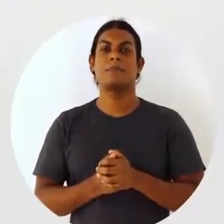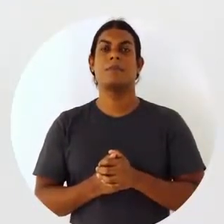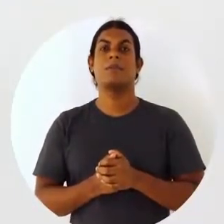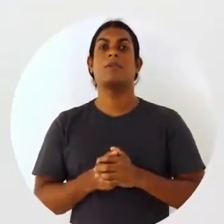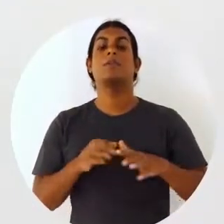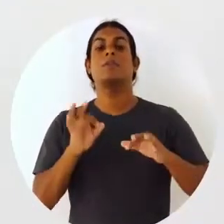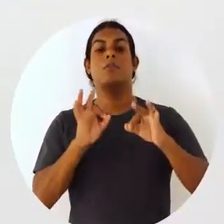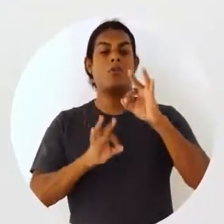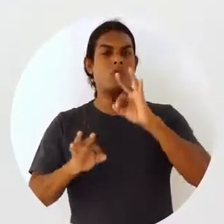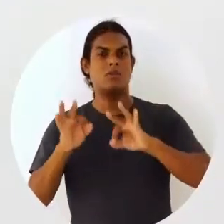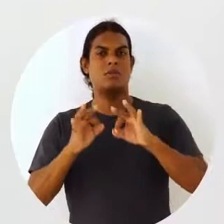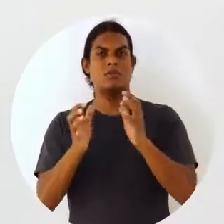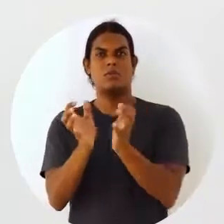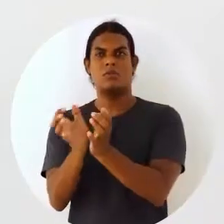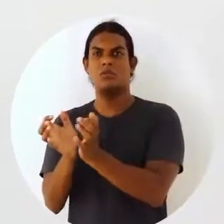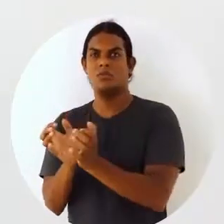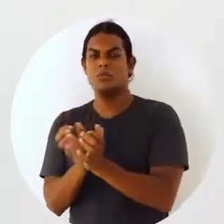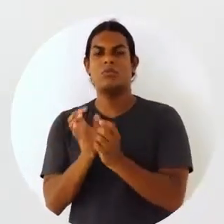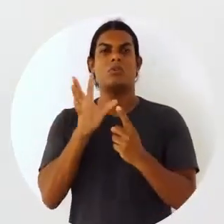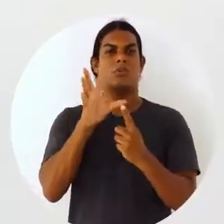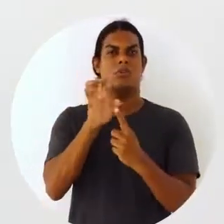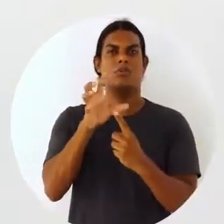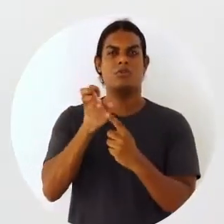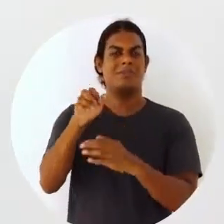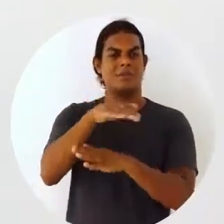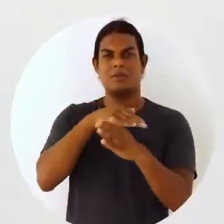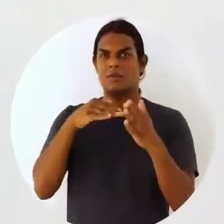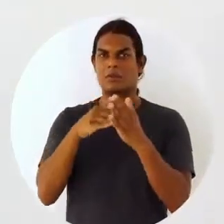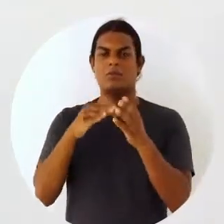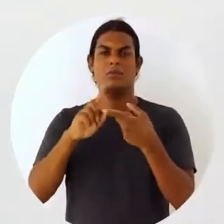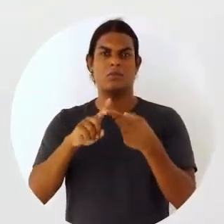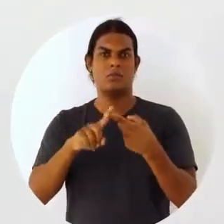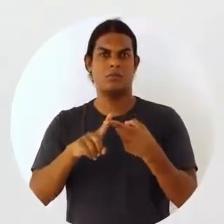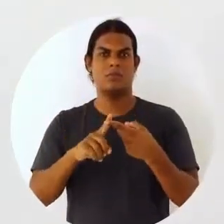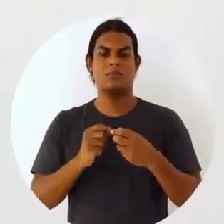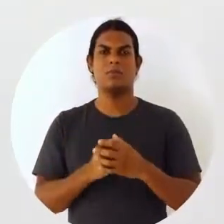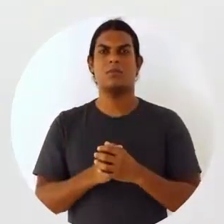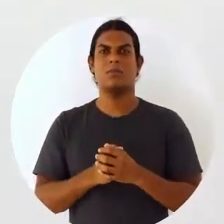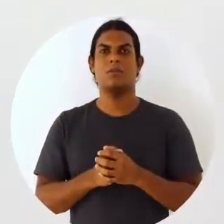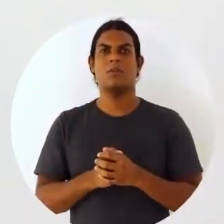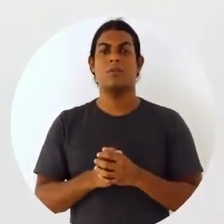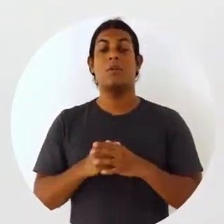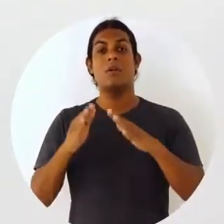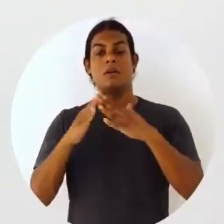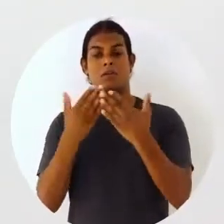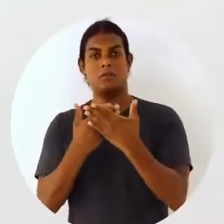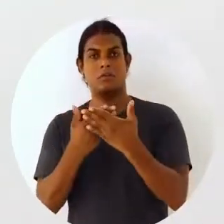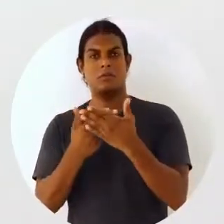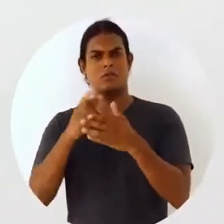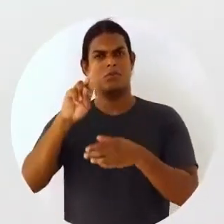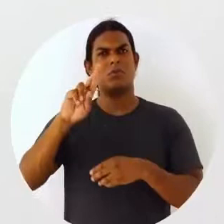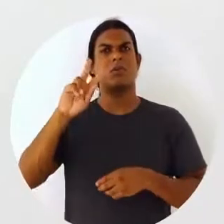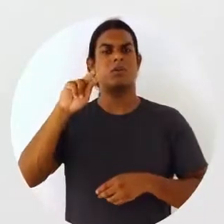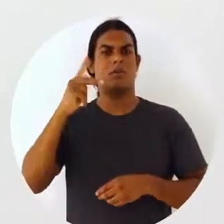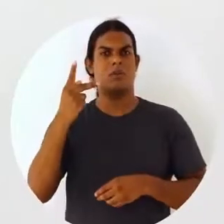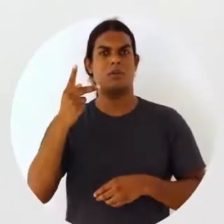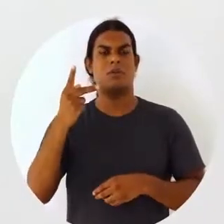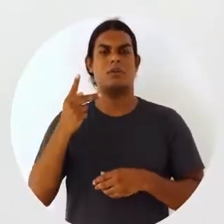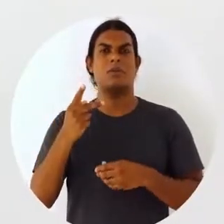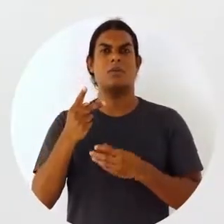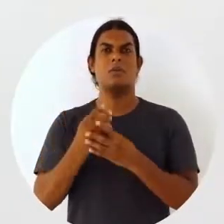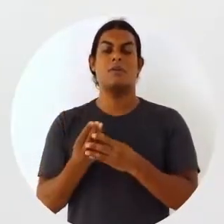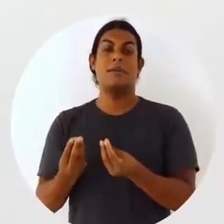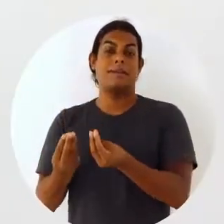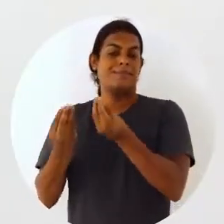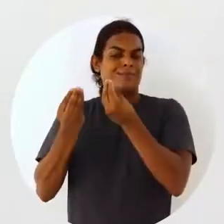organização influencia cada um individualmente. Nesse sentido, a Escola de Relações Humanas, ela trouxe essa